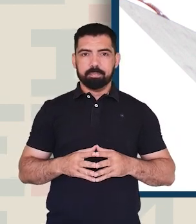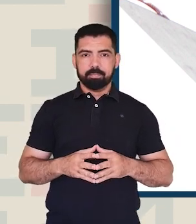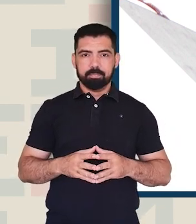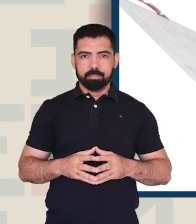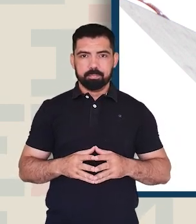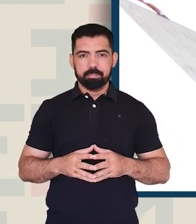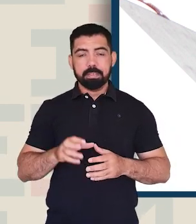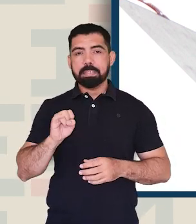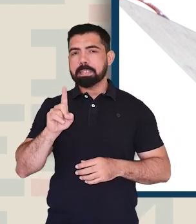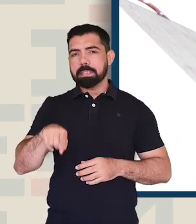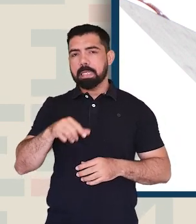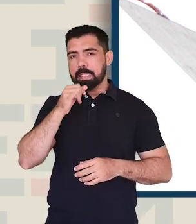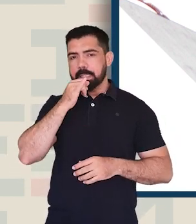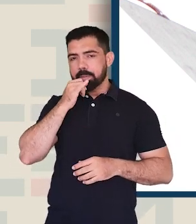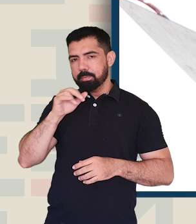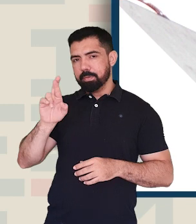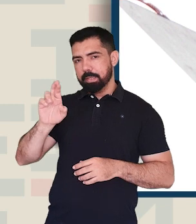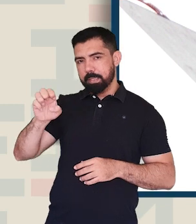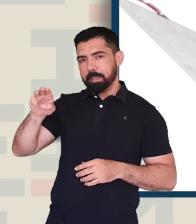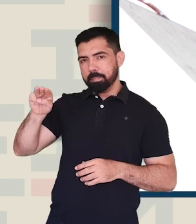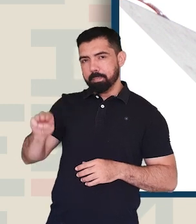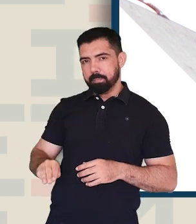Então se fizesse em Ré menor.